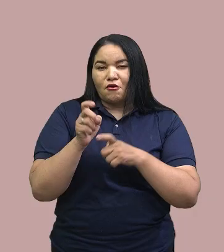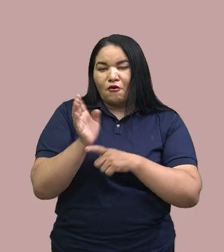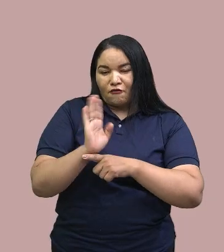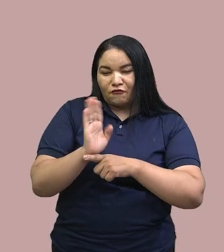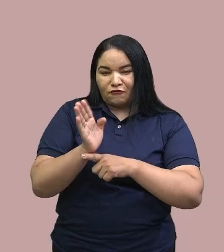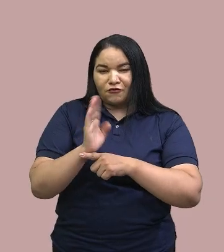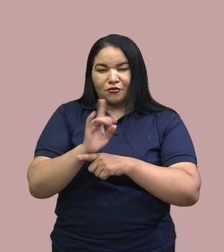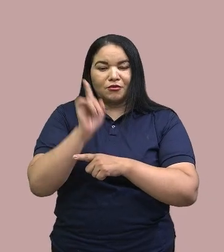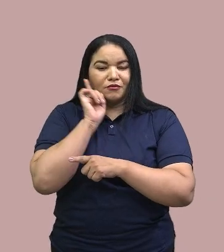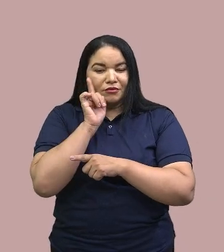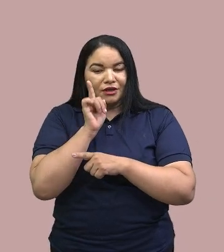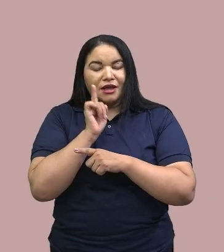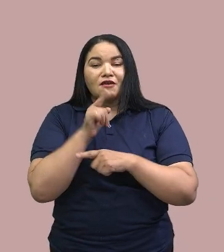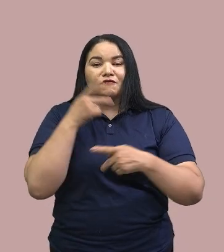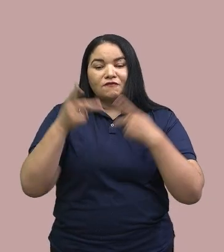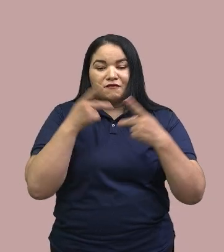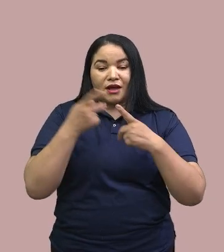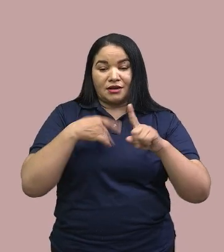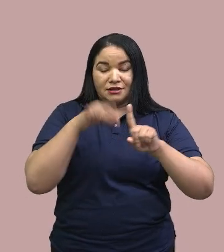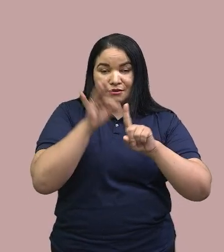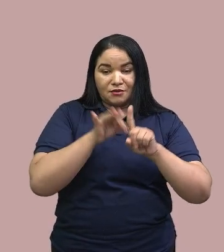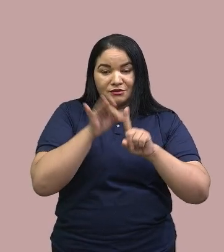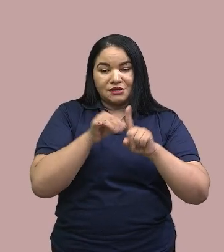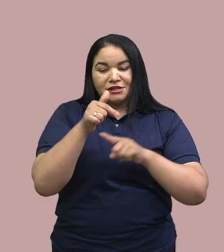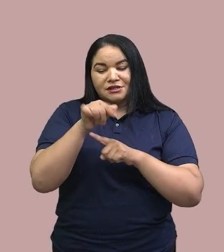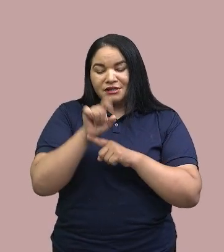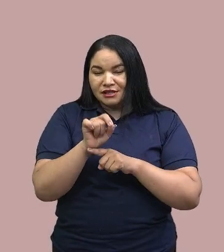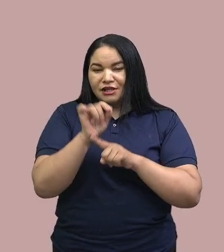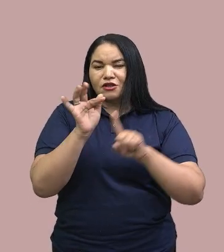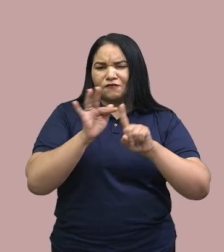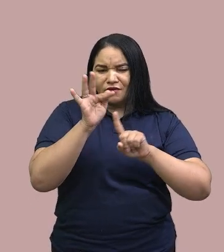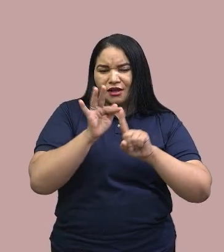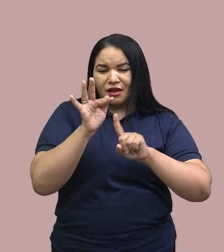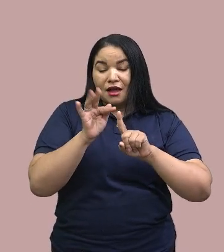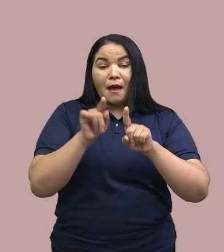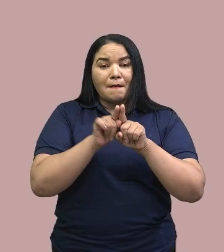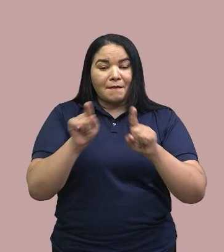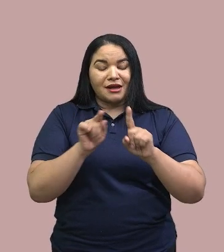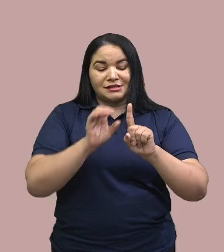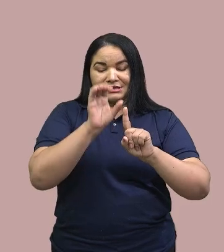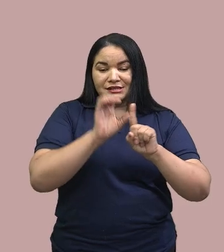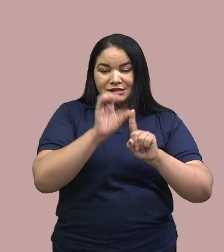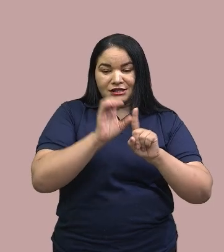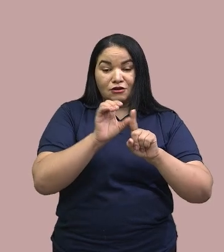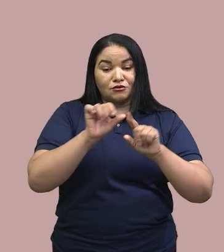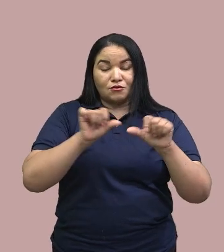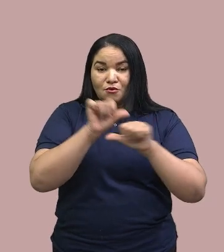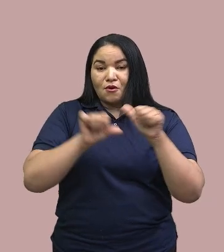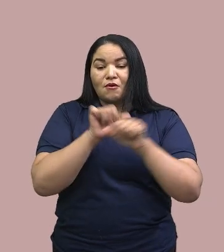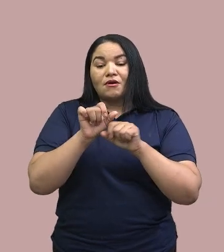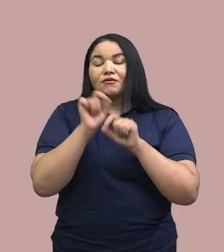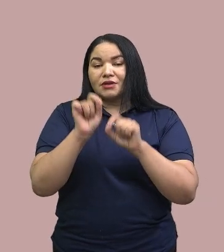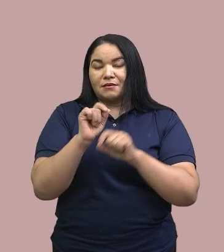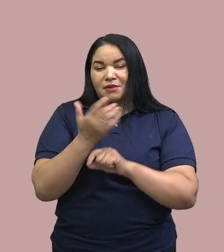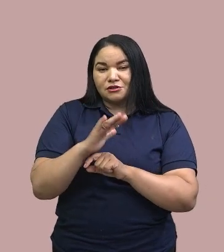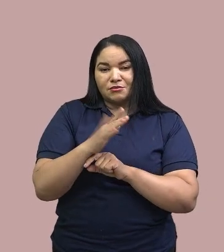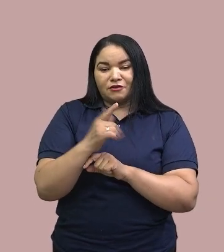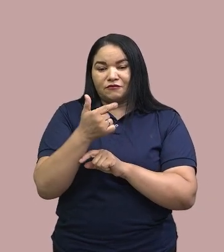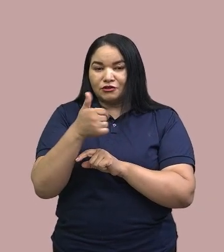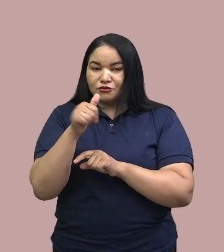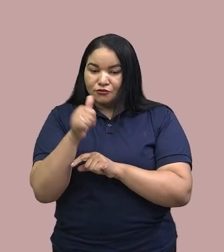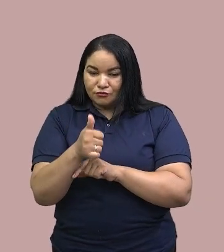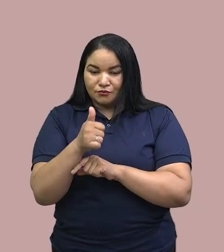americanos eles falam temperaturas como 70 graus Fahrenheit, mas em Celsius isso seria algo em torno de 21